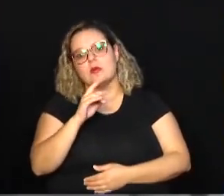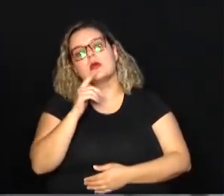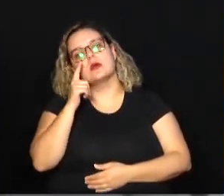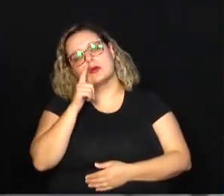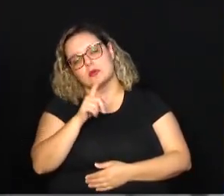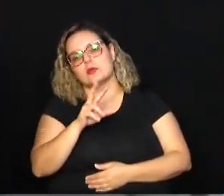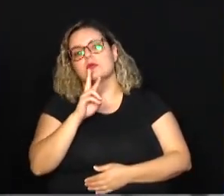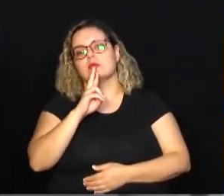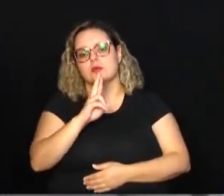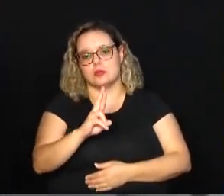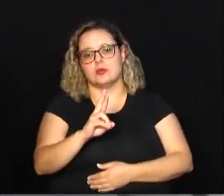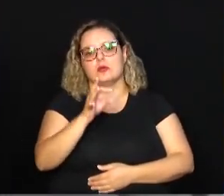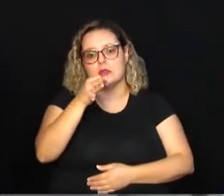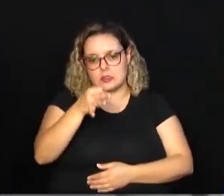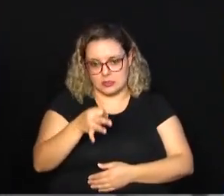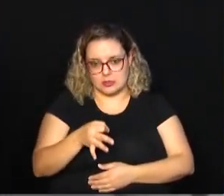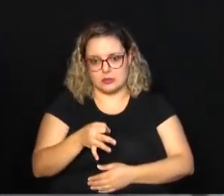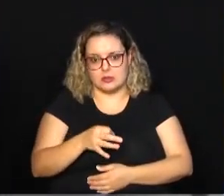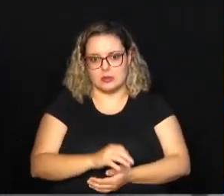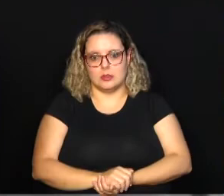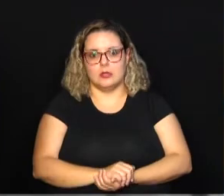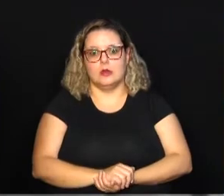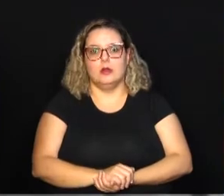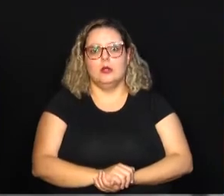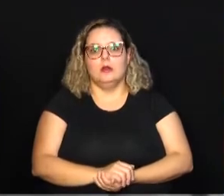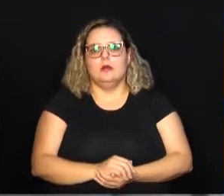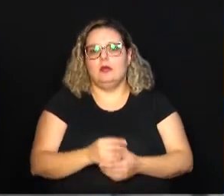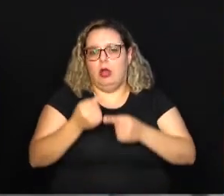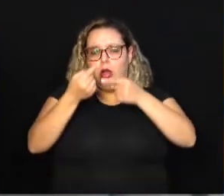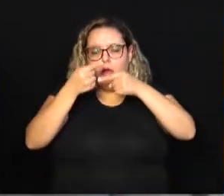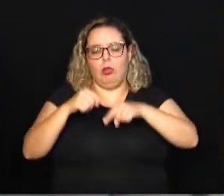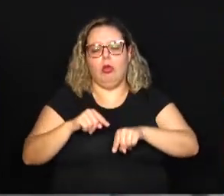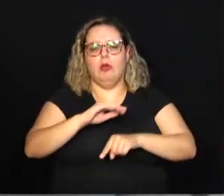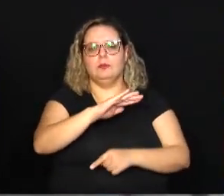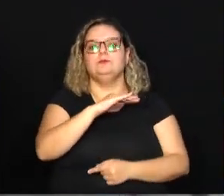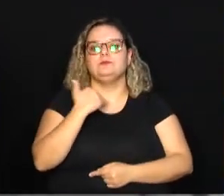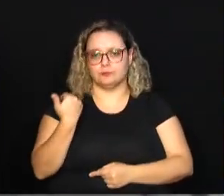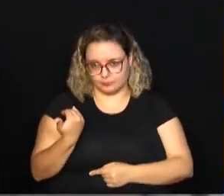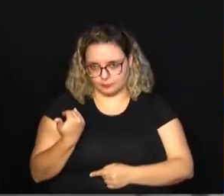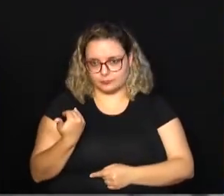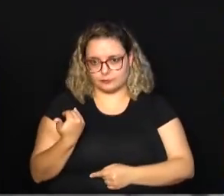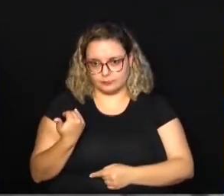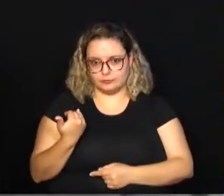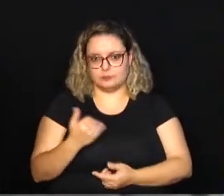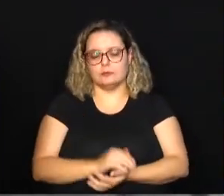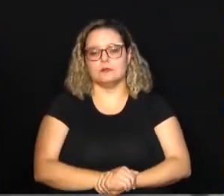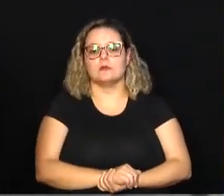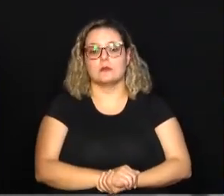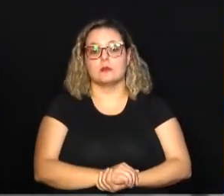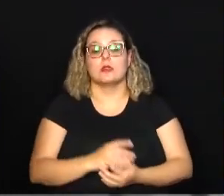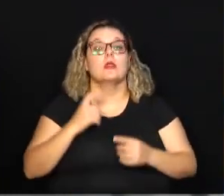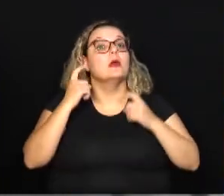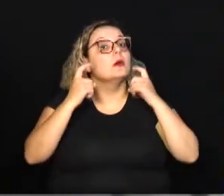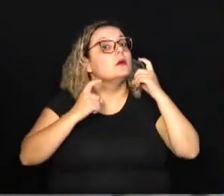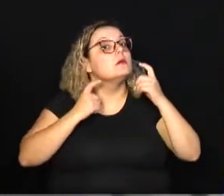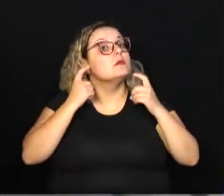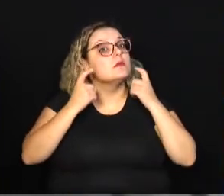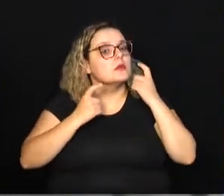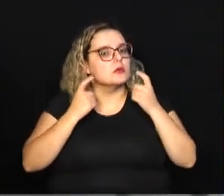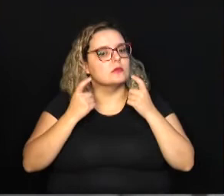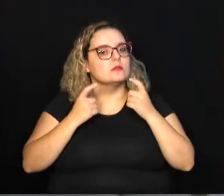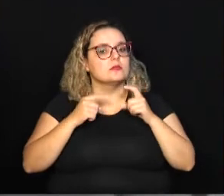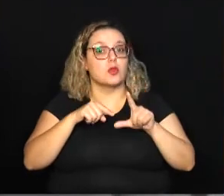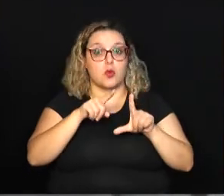prático contra mortes pela Covid. Isso é o posto. Me preocupou uma coisa de um índice que eu